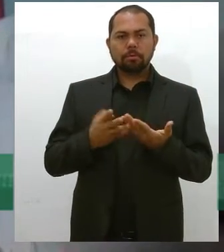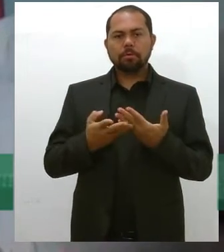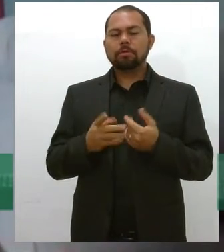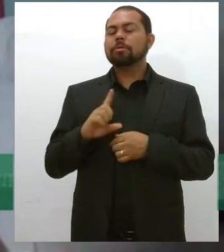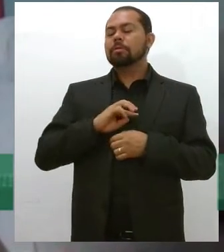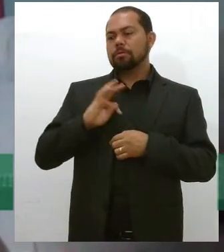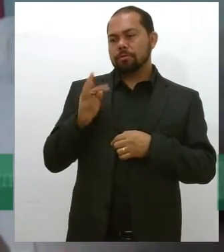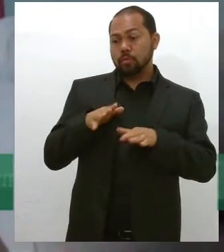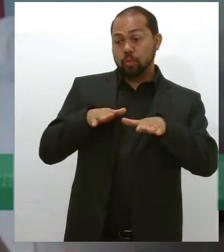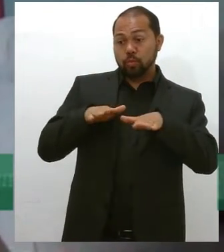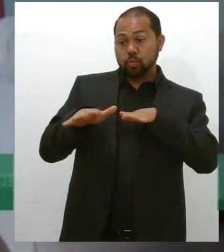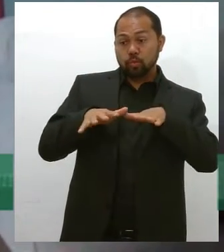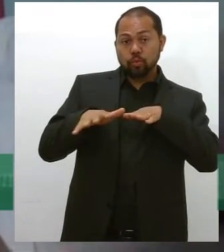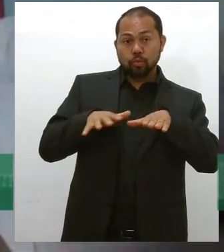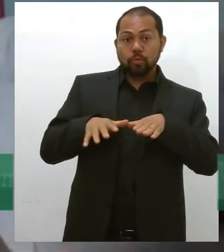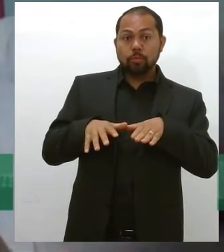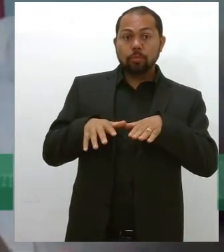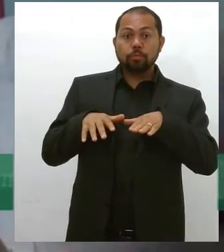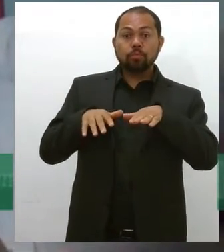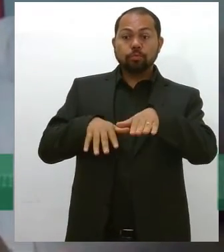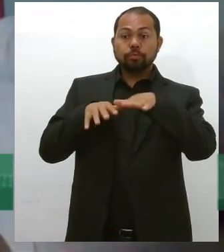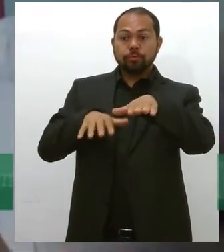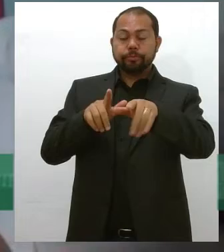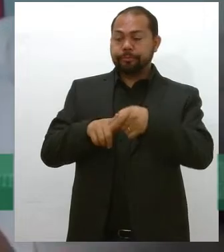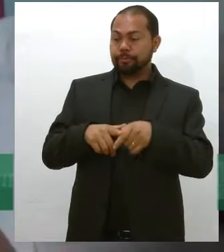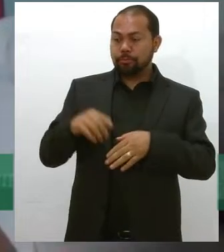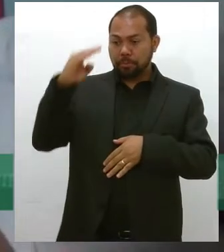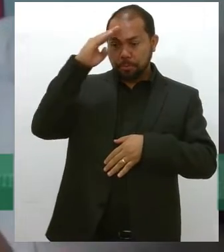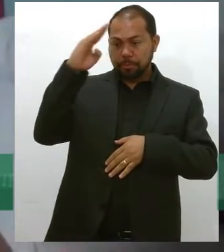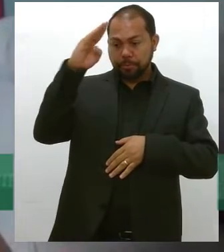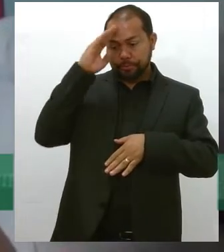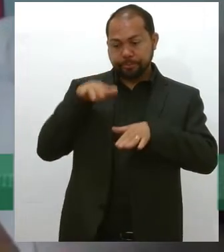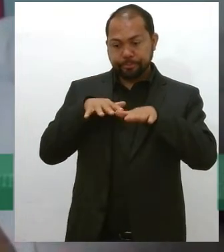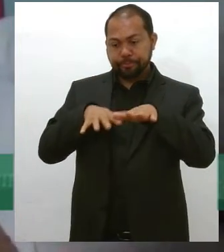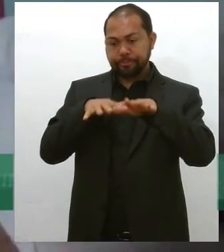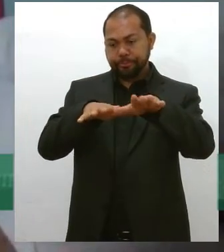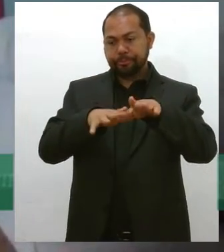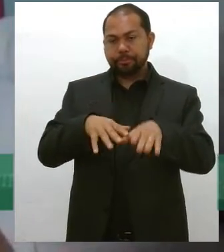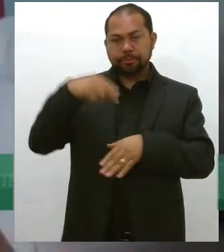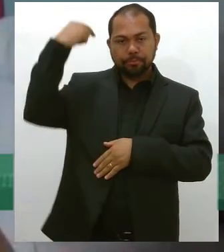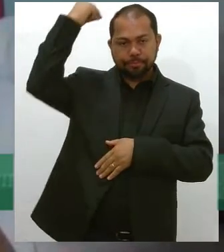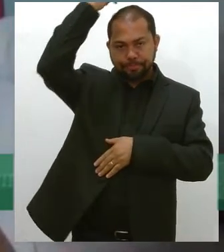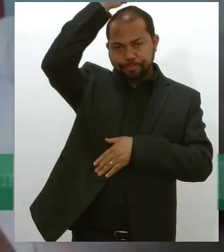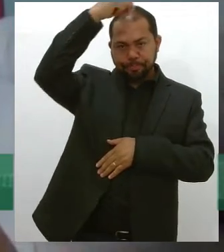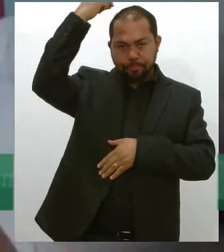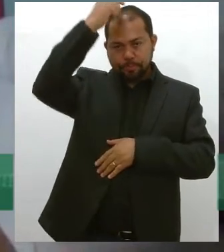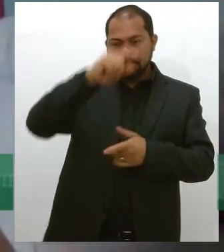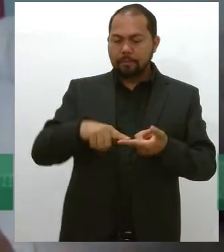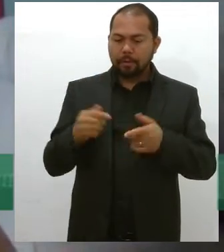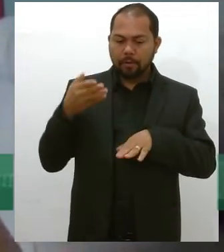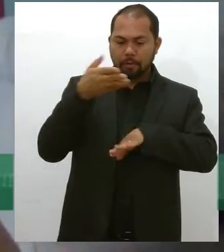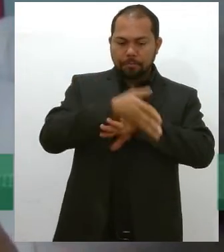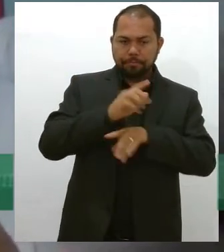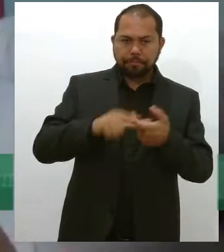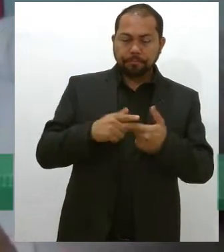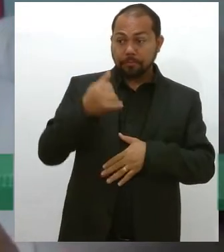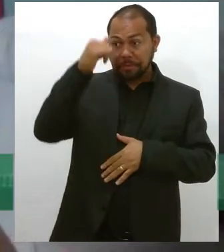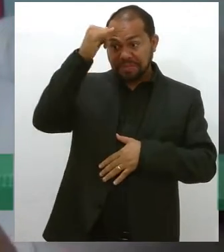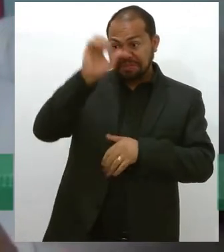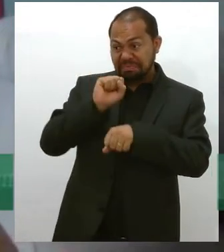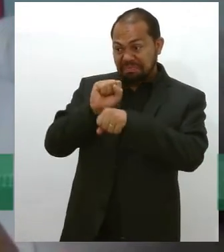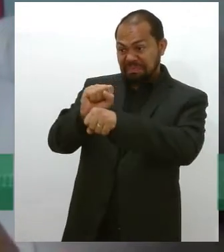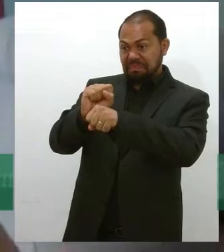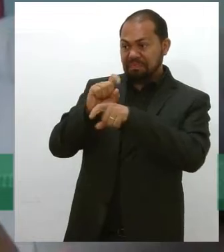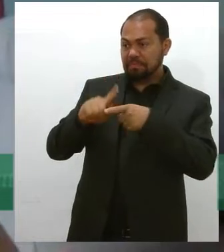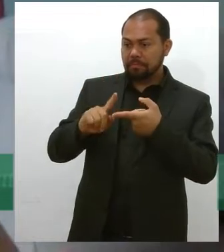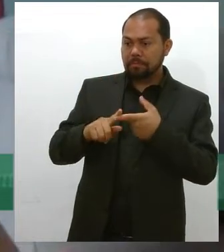mobilização, né, inclusive com o envio de tropas para São Cristóvão, para justamente impedir que o governador tome posse e desempenhe